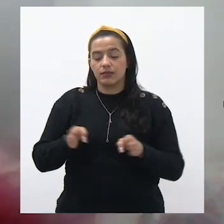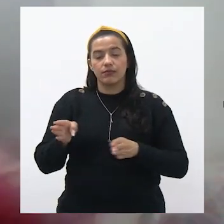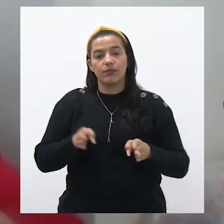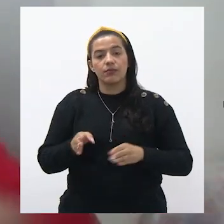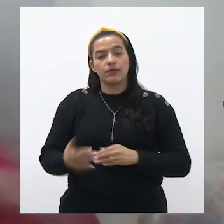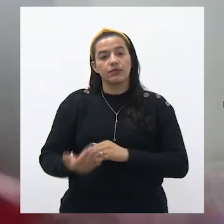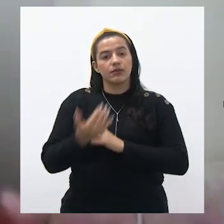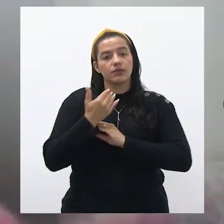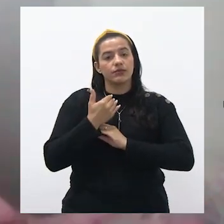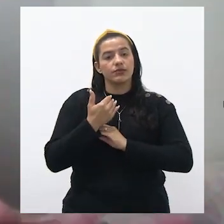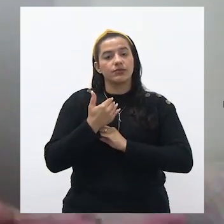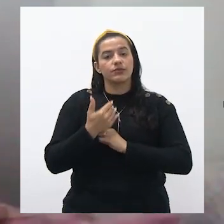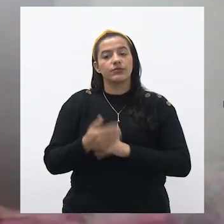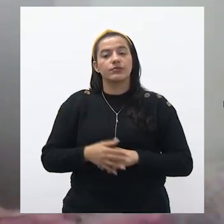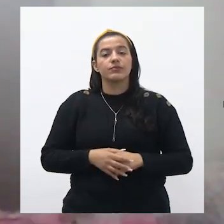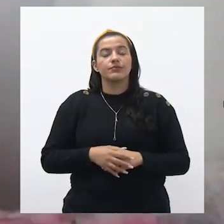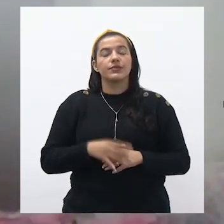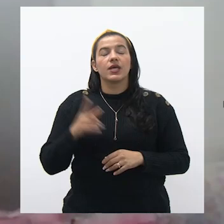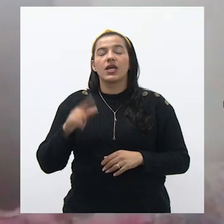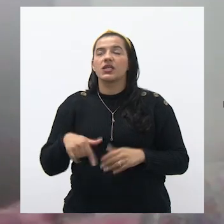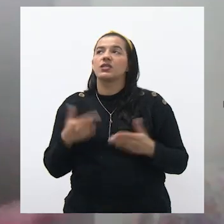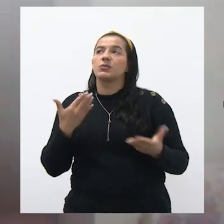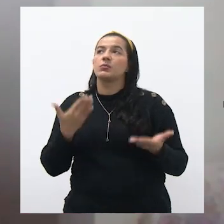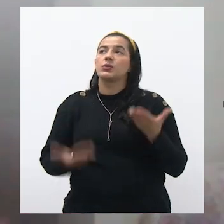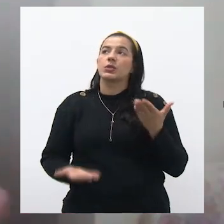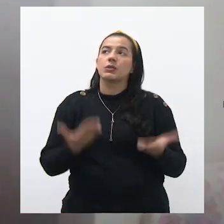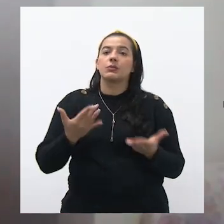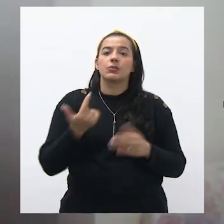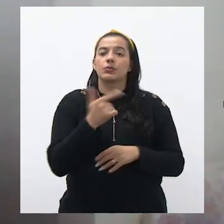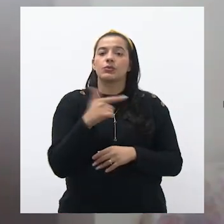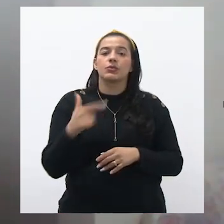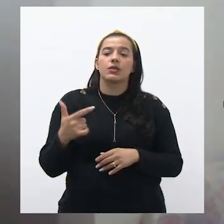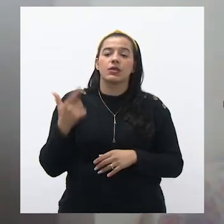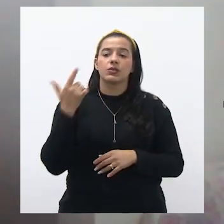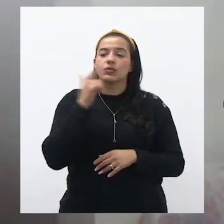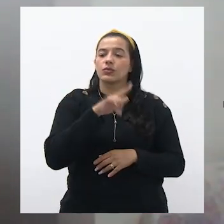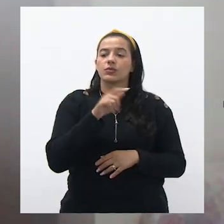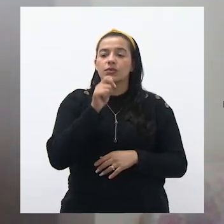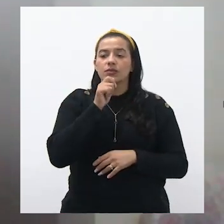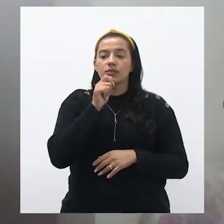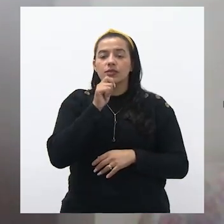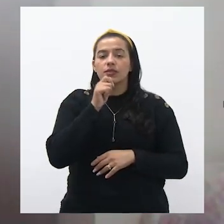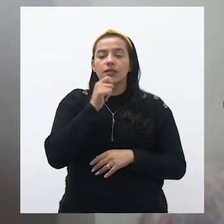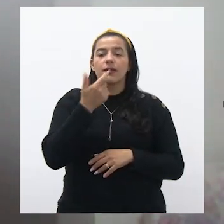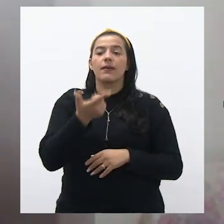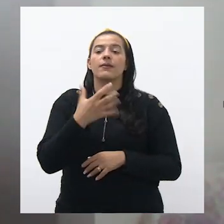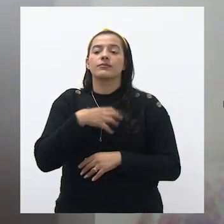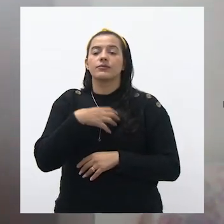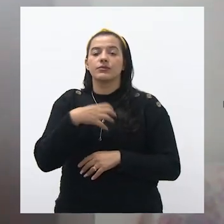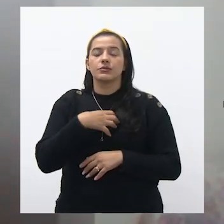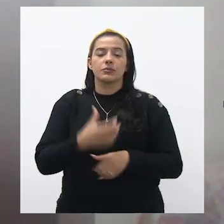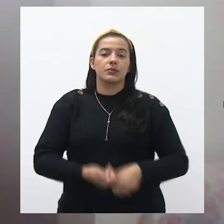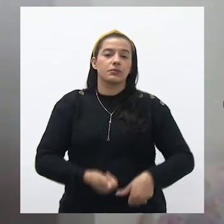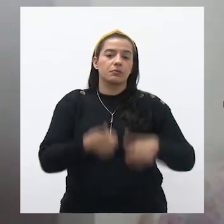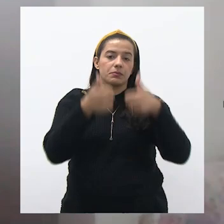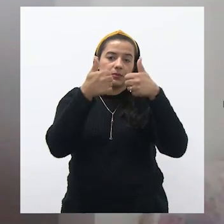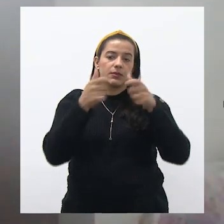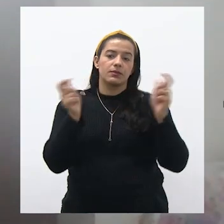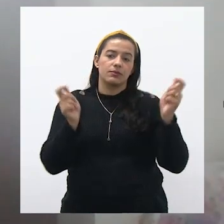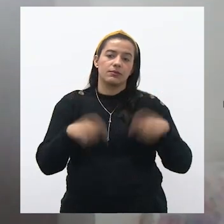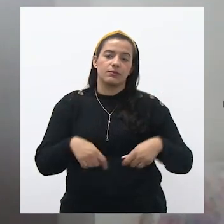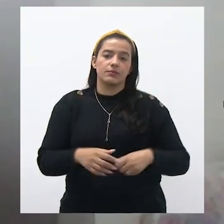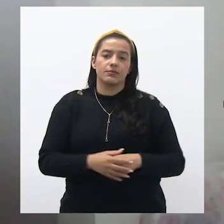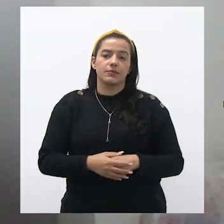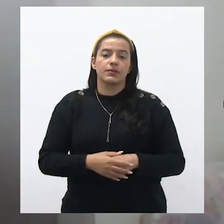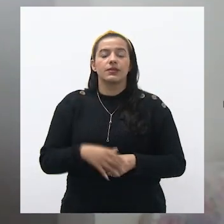totalmente do ponto de equilíbrio e ele não conseguiu. E aí sim ele consegue lidar melhor com esses sentimentos e com essas emoções. Então,